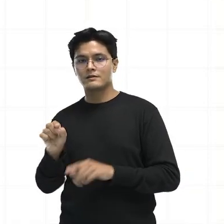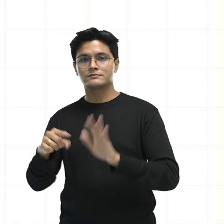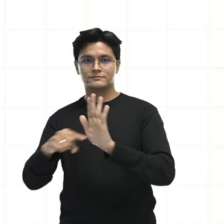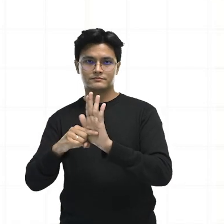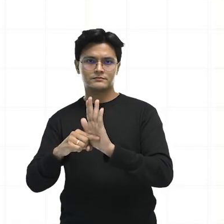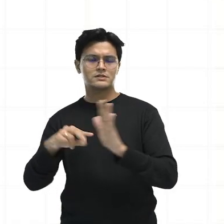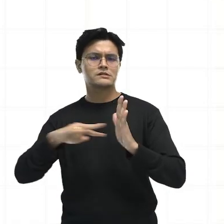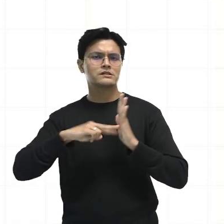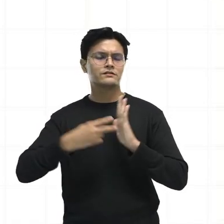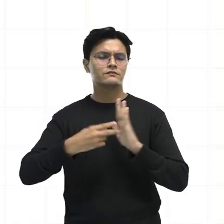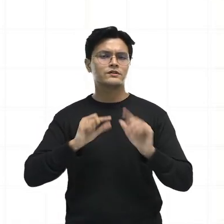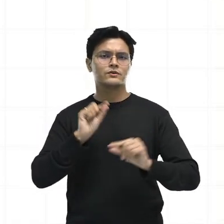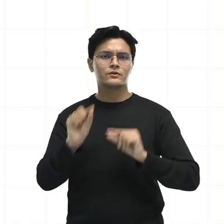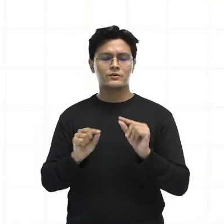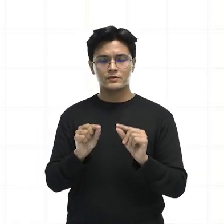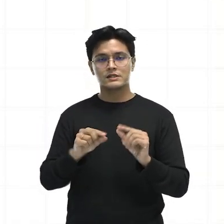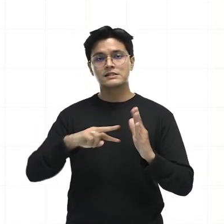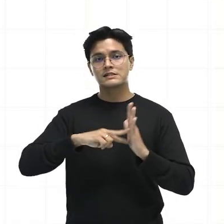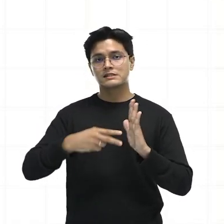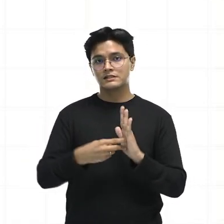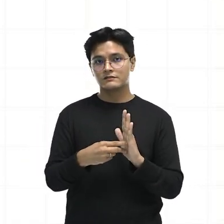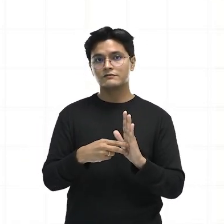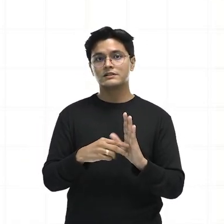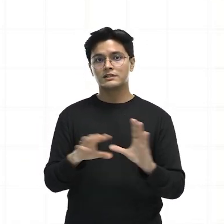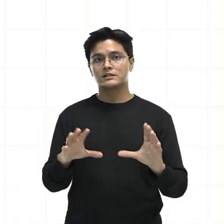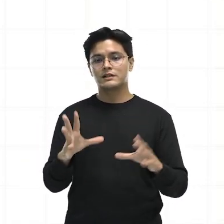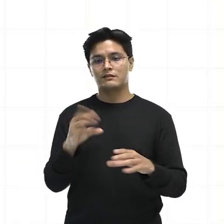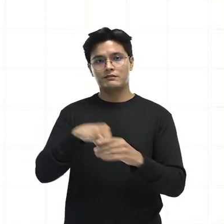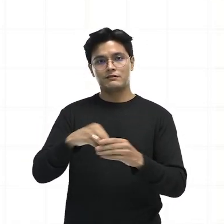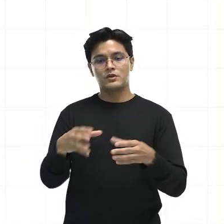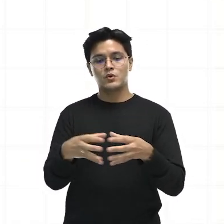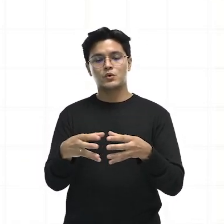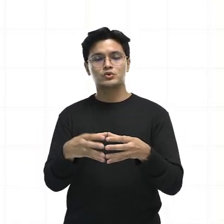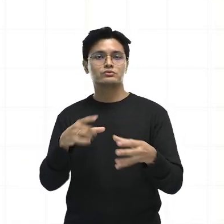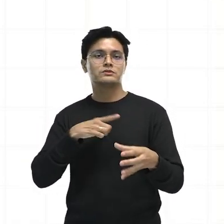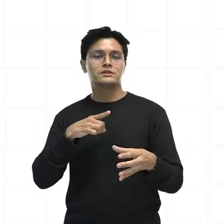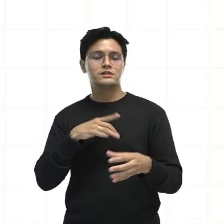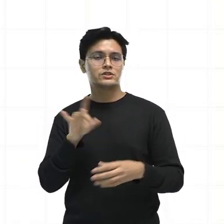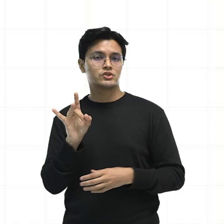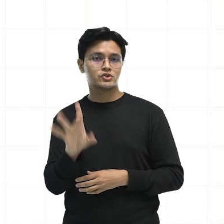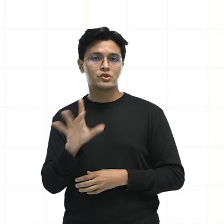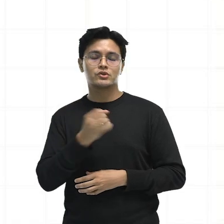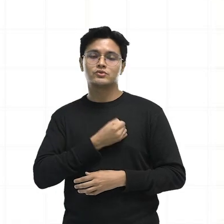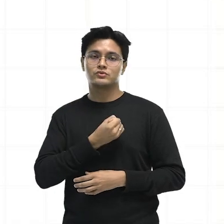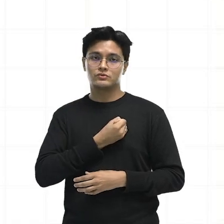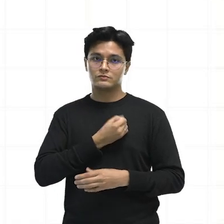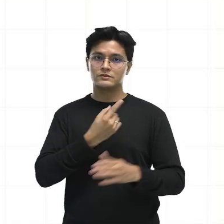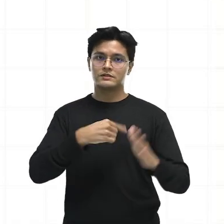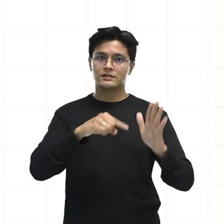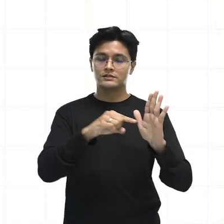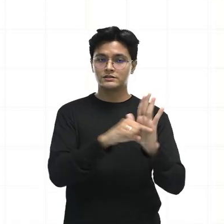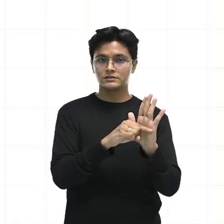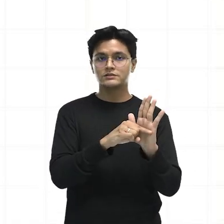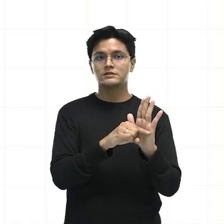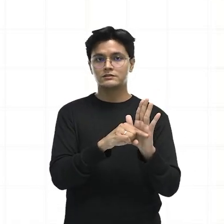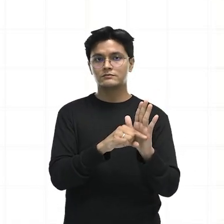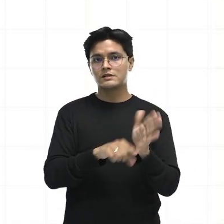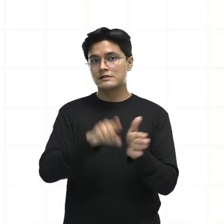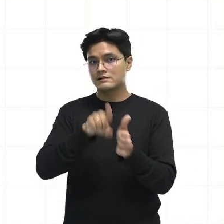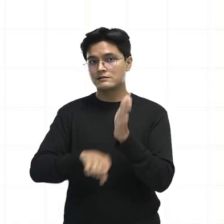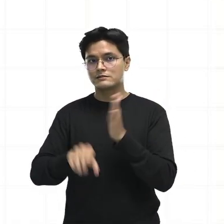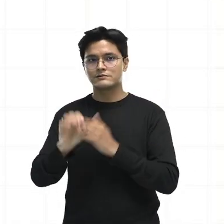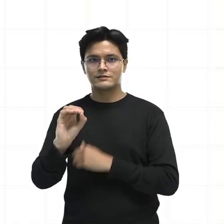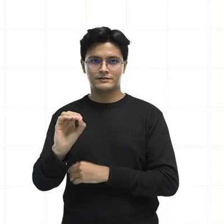significa isso? Significa que nesse conjunto eu vou ter somente os números negativos e com exceção do